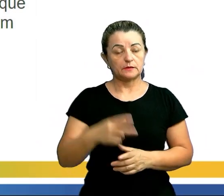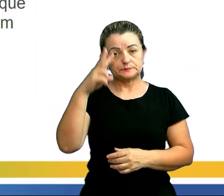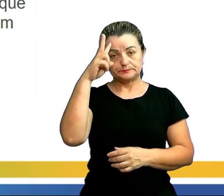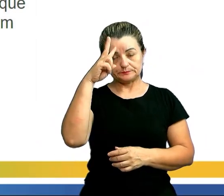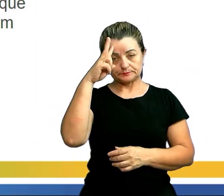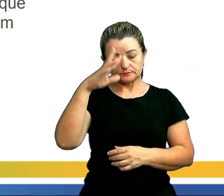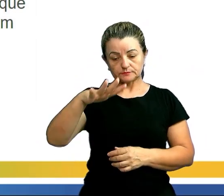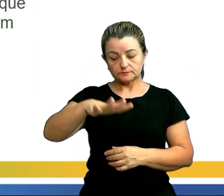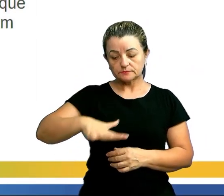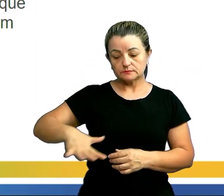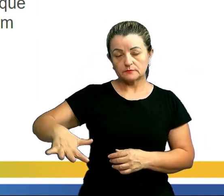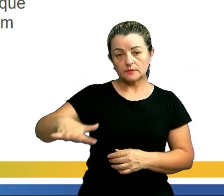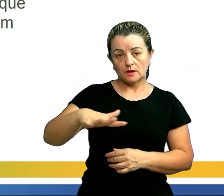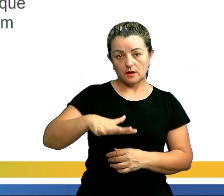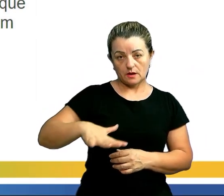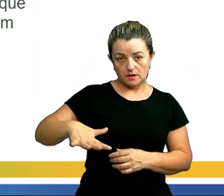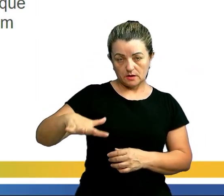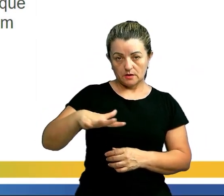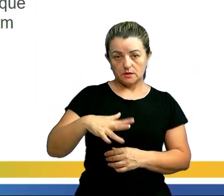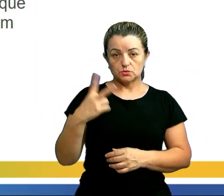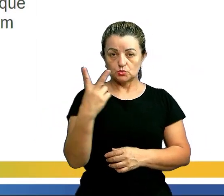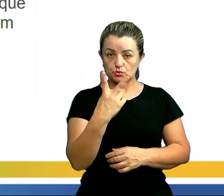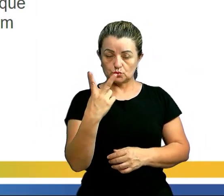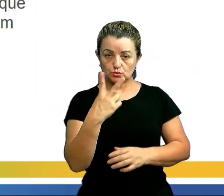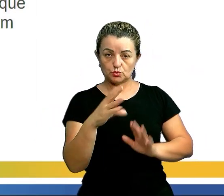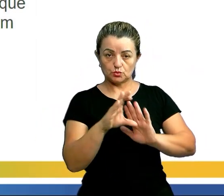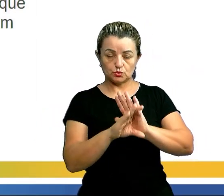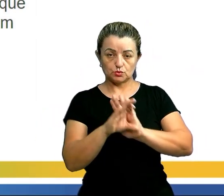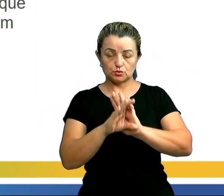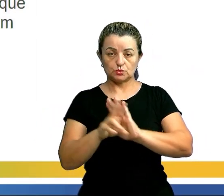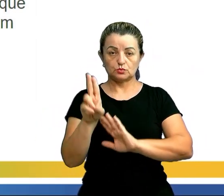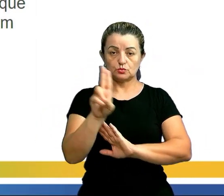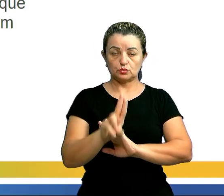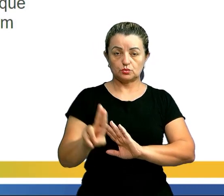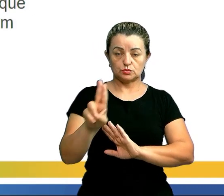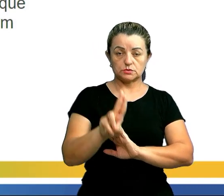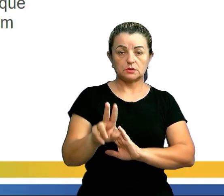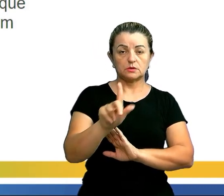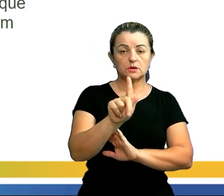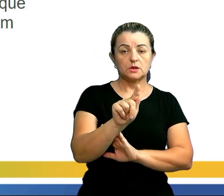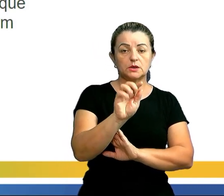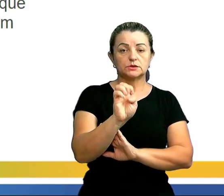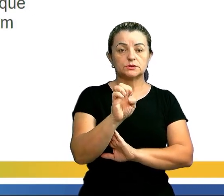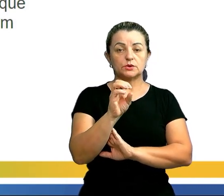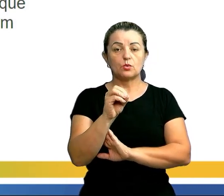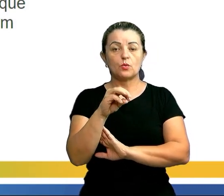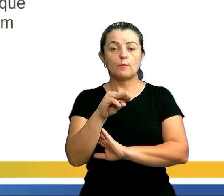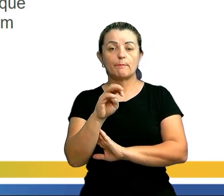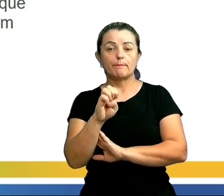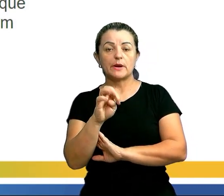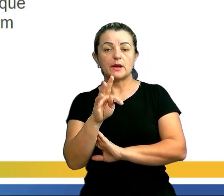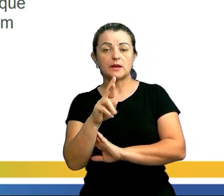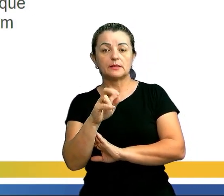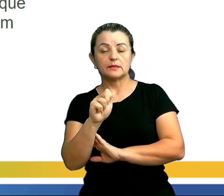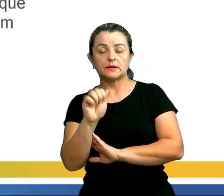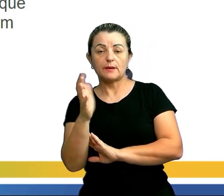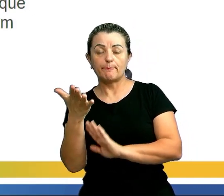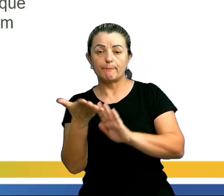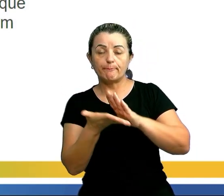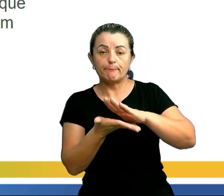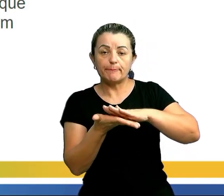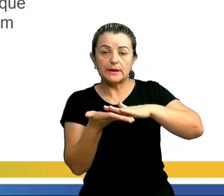que a área e o perímetro são dois conceitos utilizados na geometria plana. No entanto, apresentam diferenças. Por quê, professor?